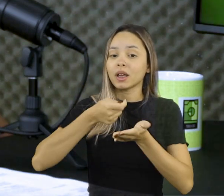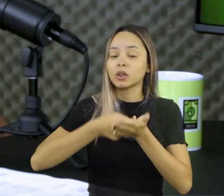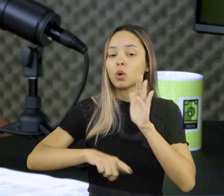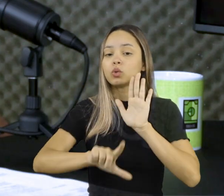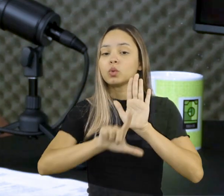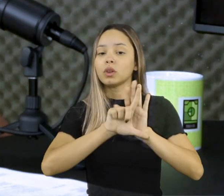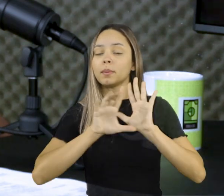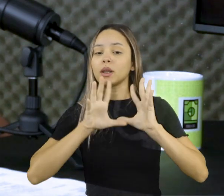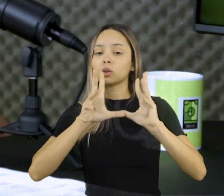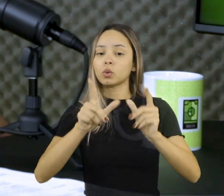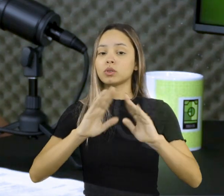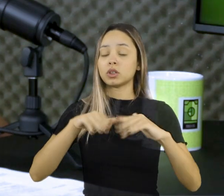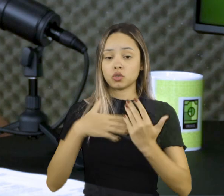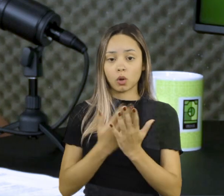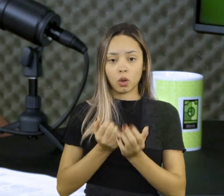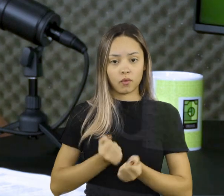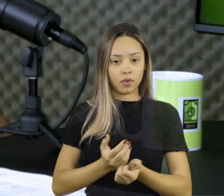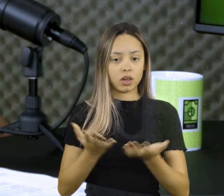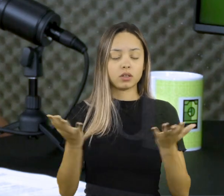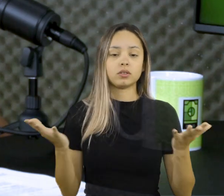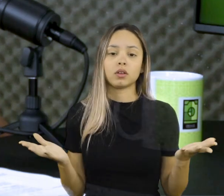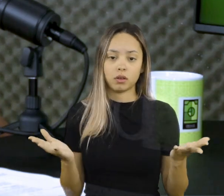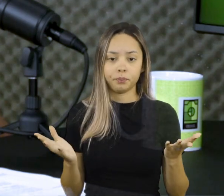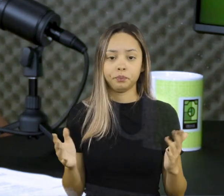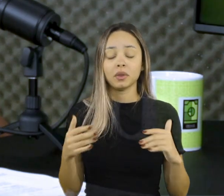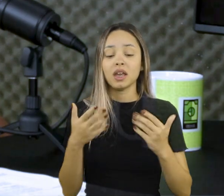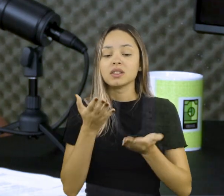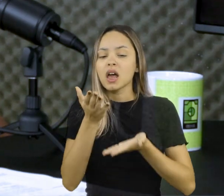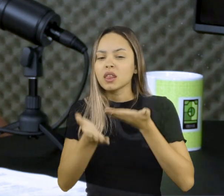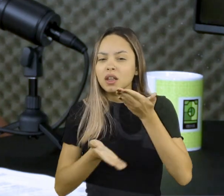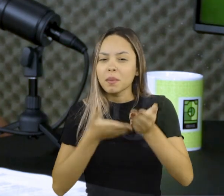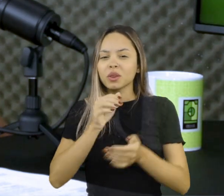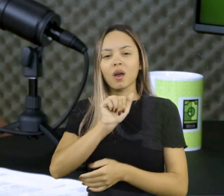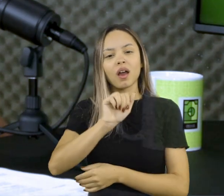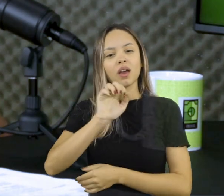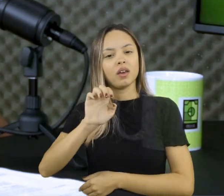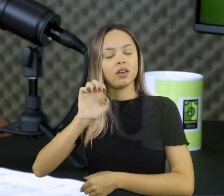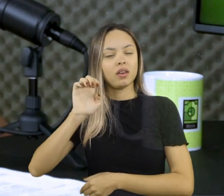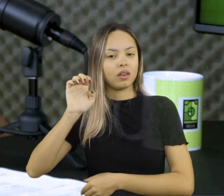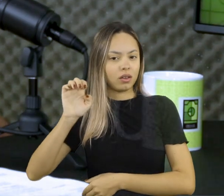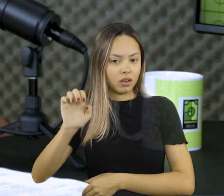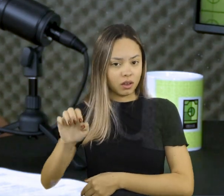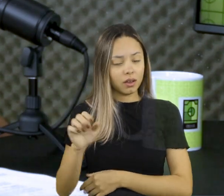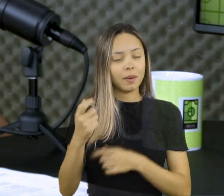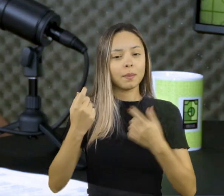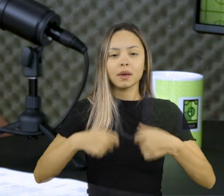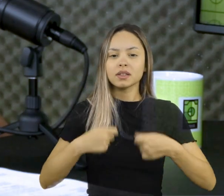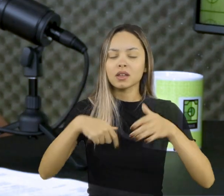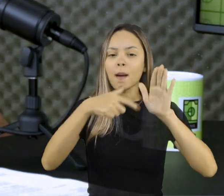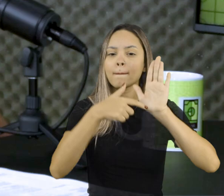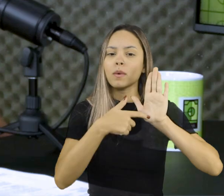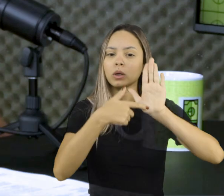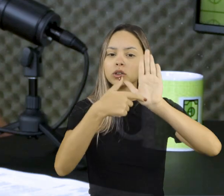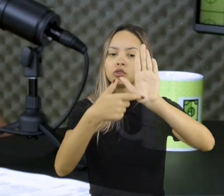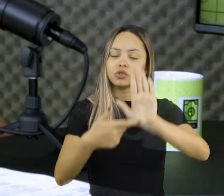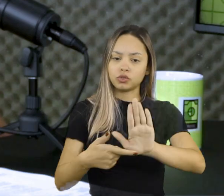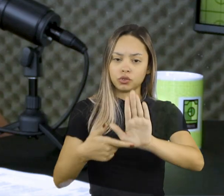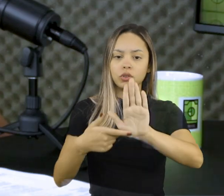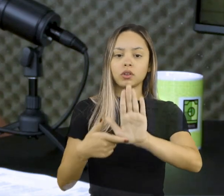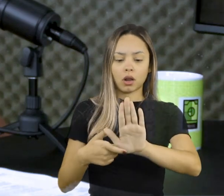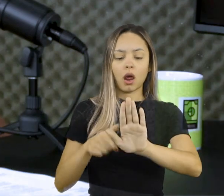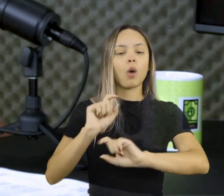escolas oferecerem. E nesse atendimento educacional especializado, você tem que apresentar esse plano